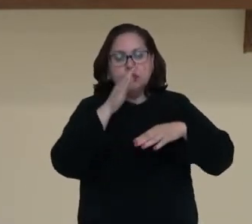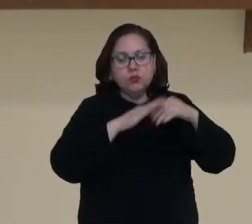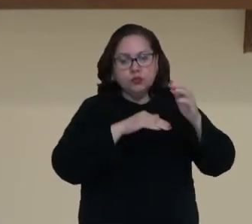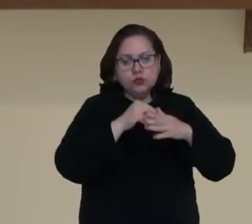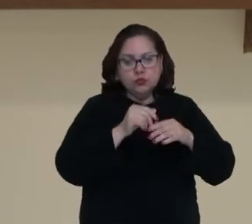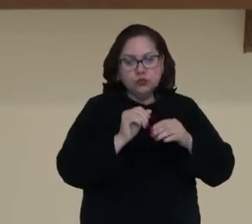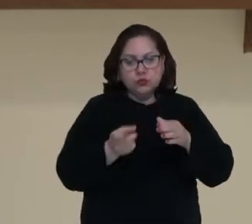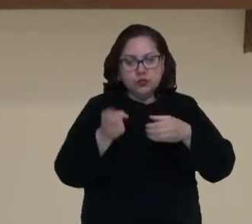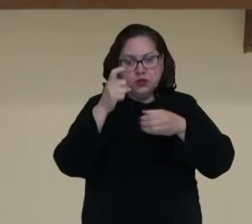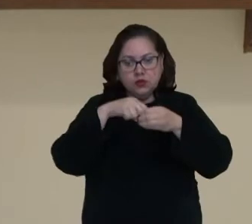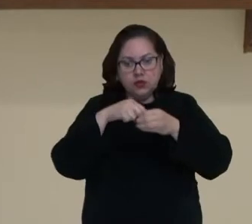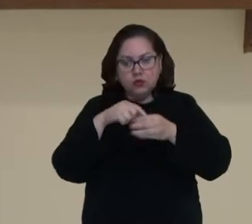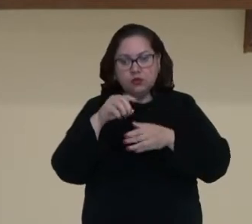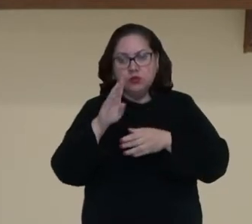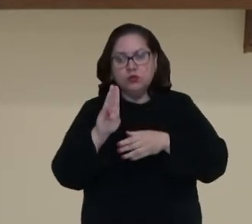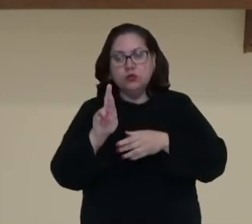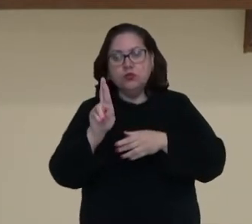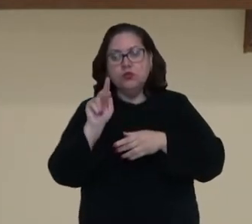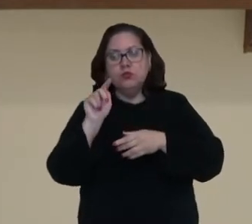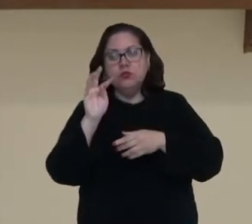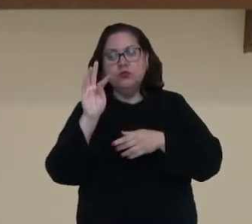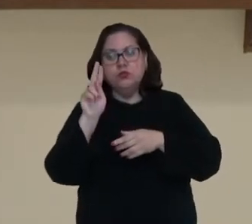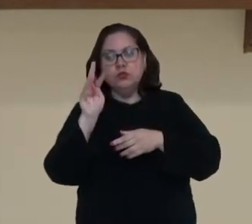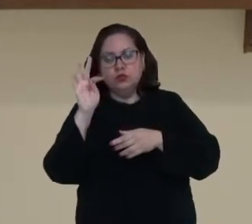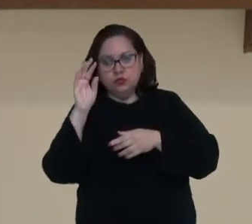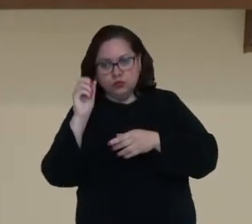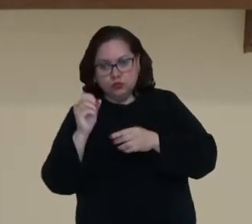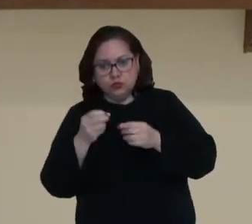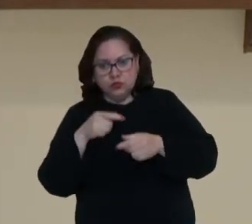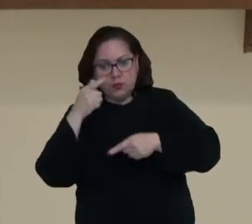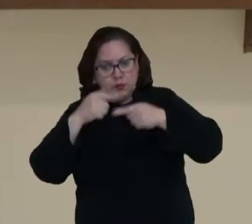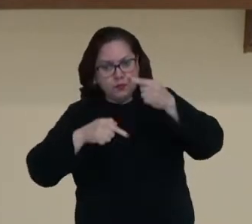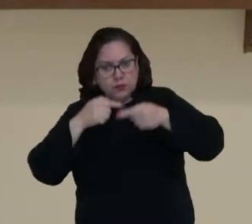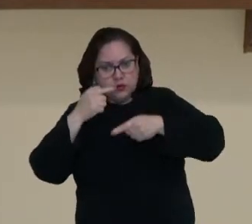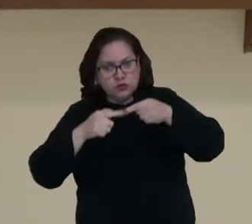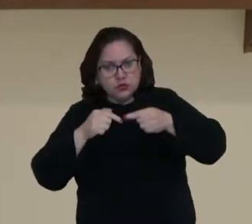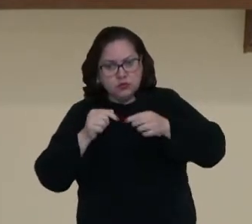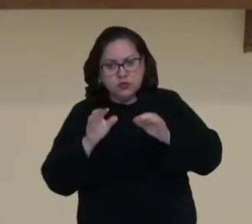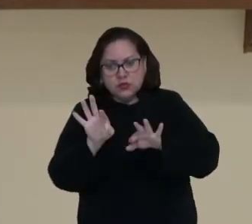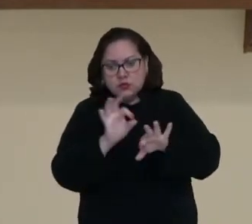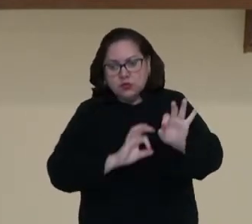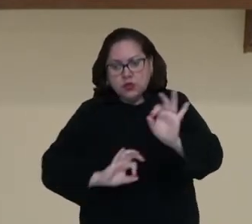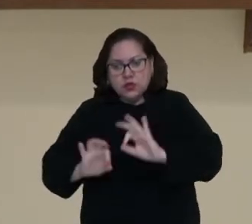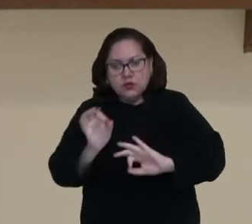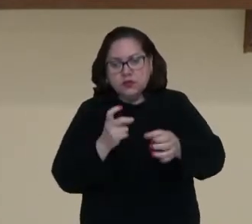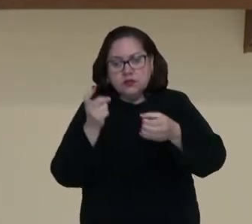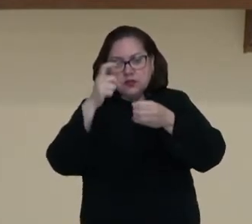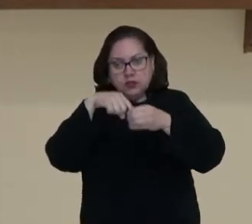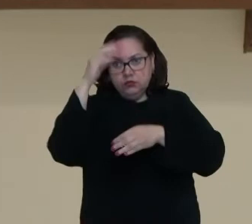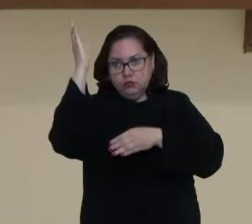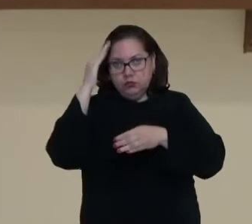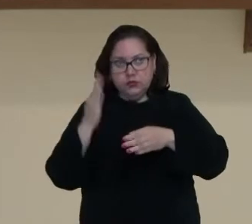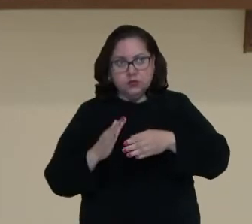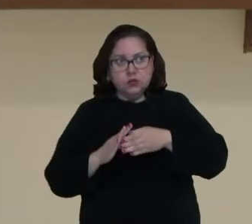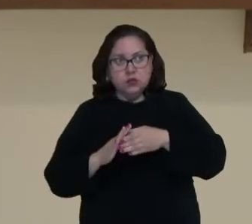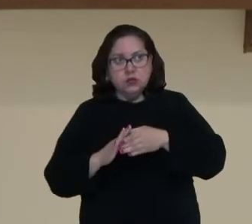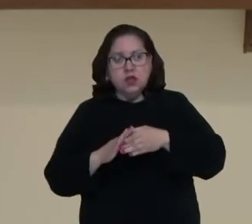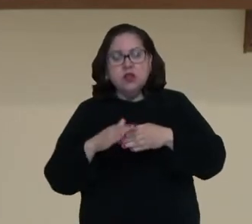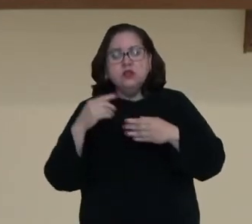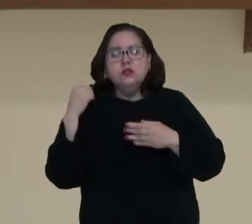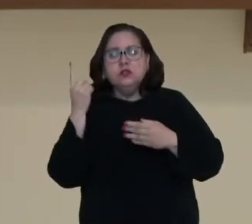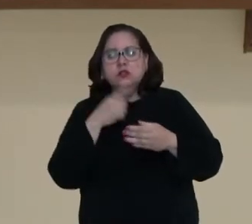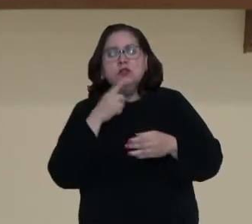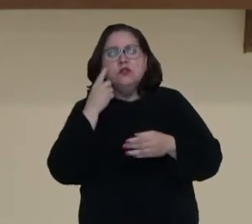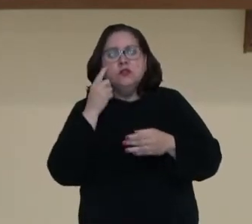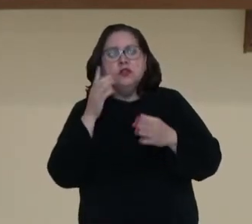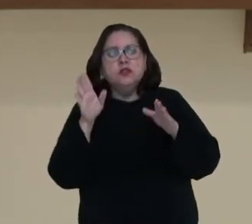Interno Bruto. A gente começa a ter uma política, então, mais organizada dentro do Brasil. A gente vai